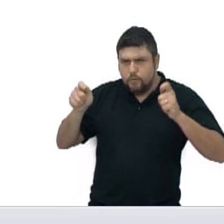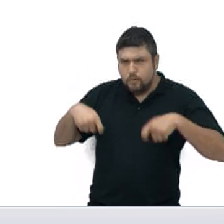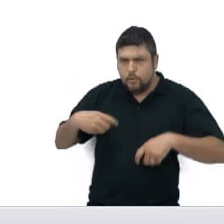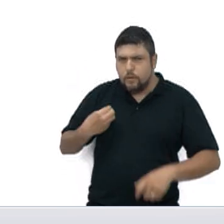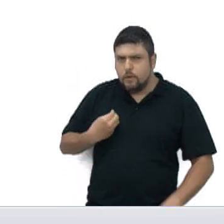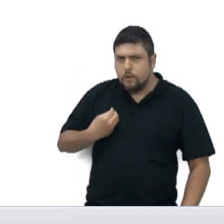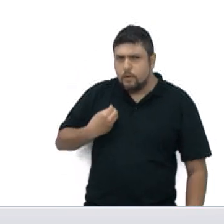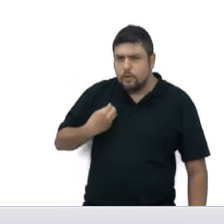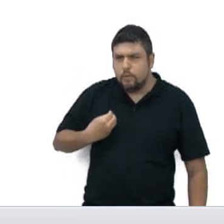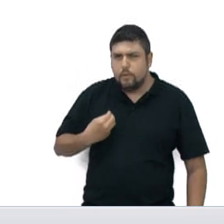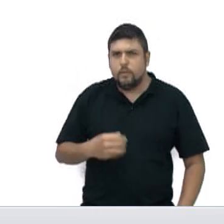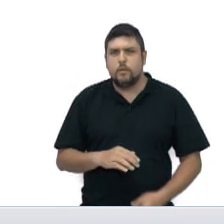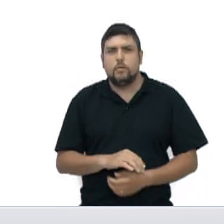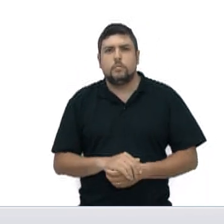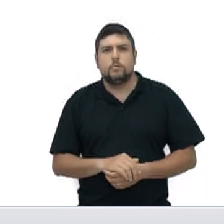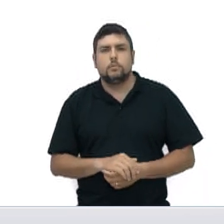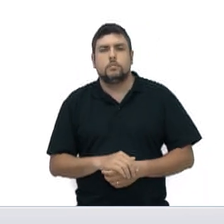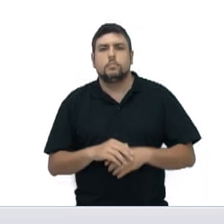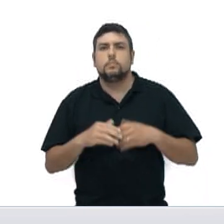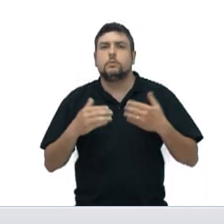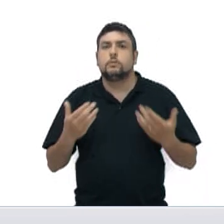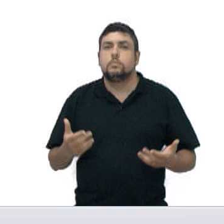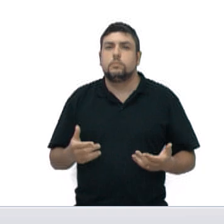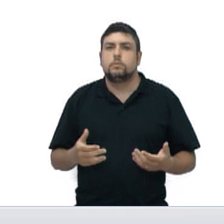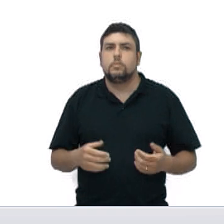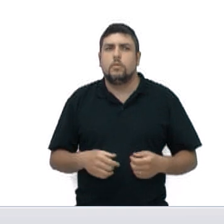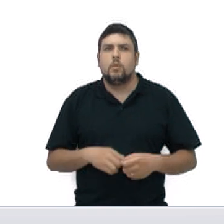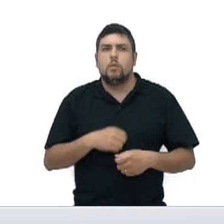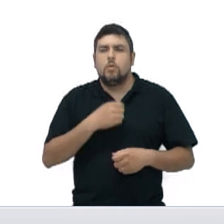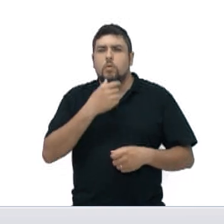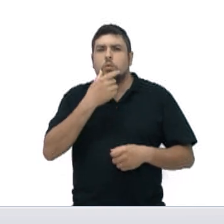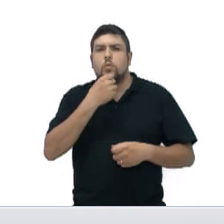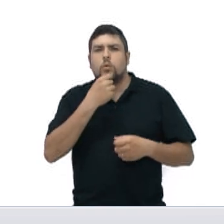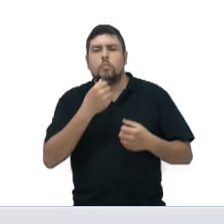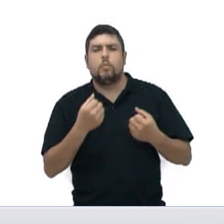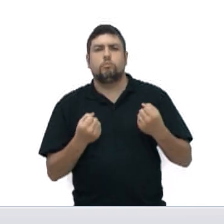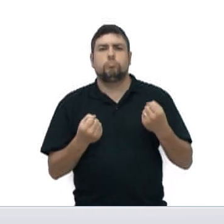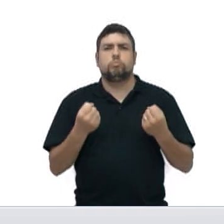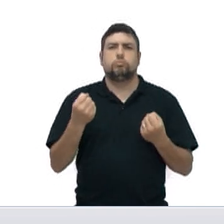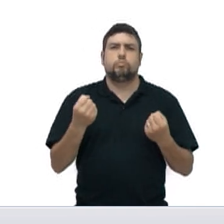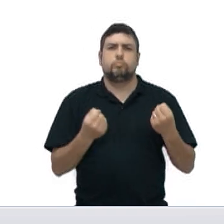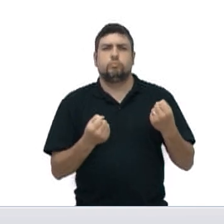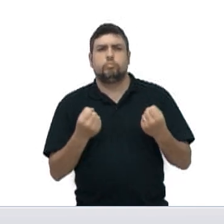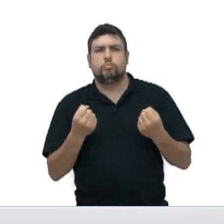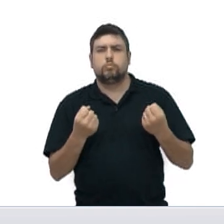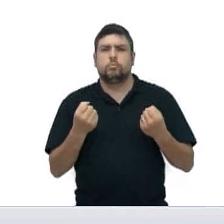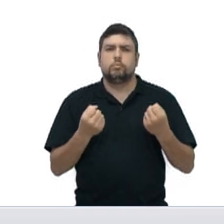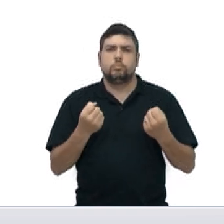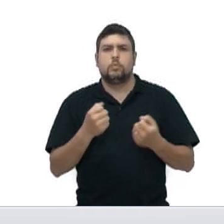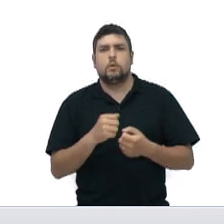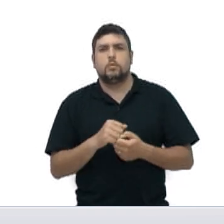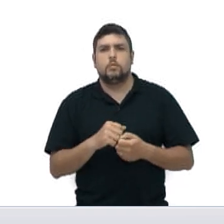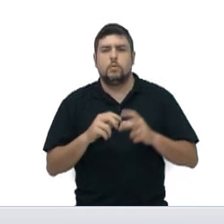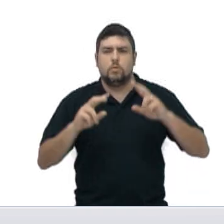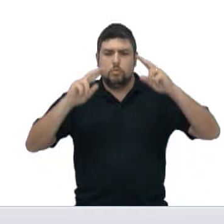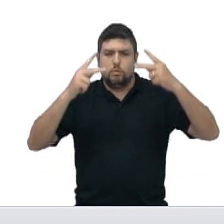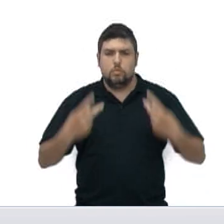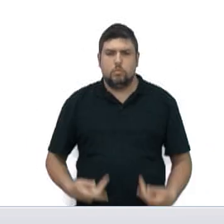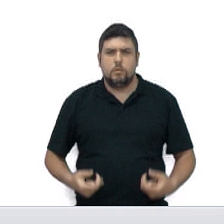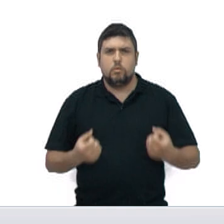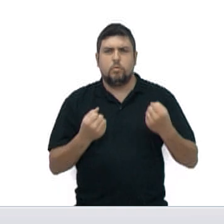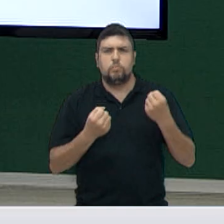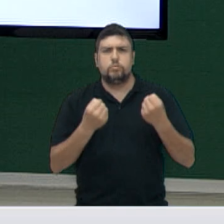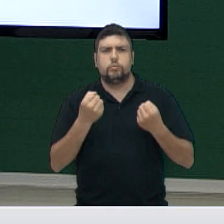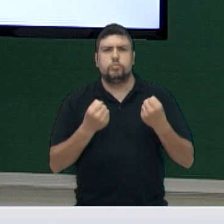Primeiro que nós temos aqui, o ser humano dirigindo um automóvel, certo? Ser humano